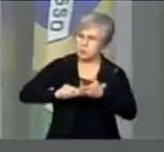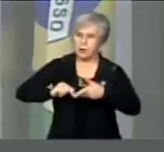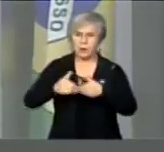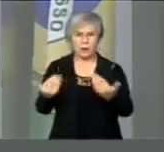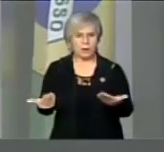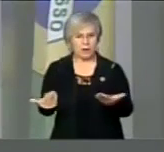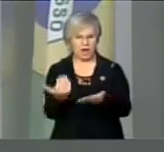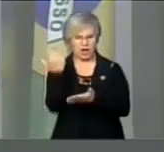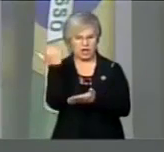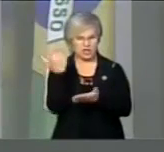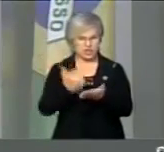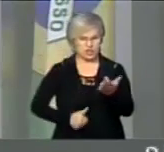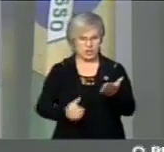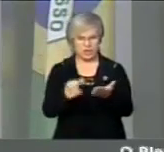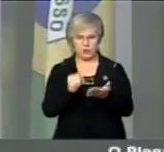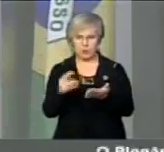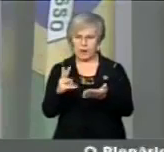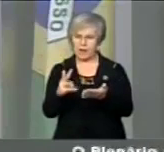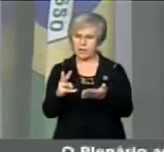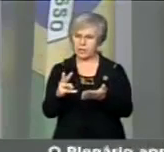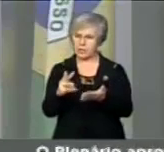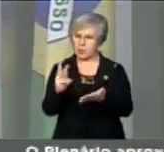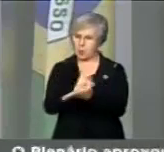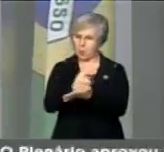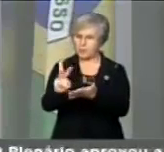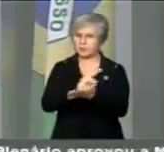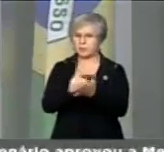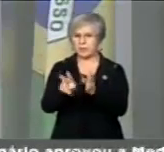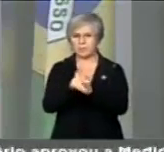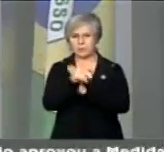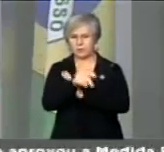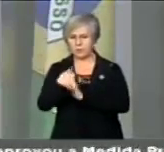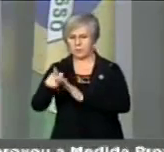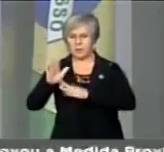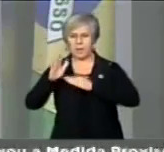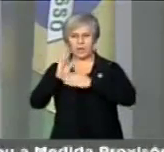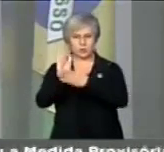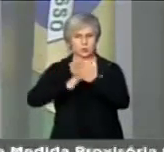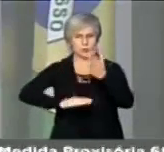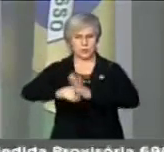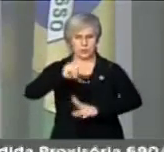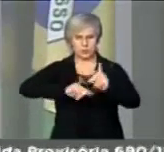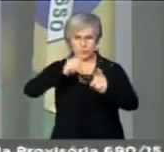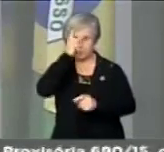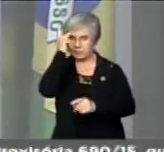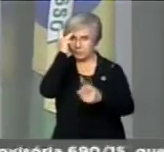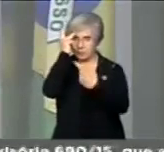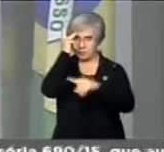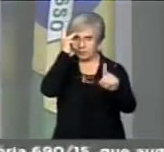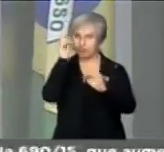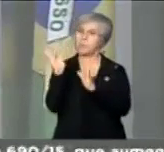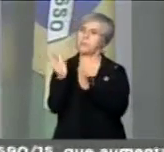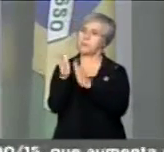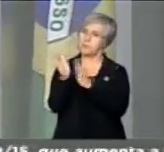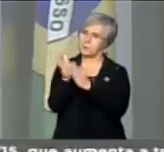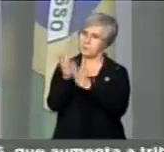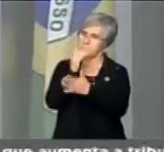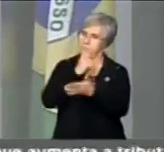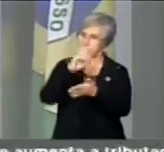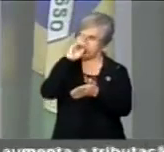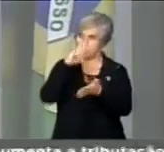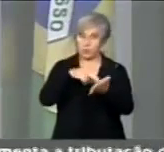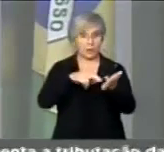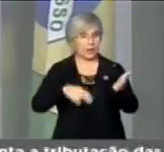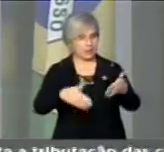não tirar do ar um aplicativo que beneficia a todos indistintamente. Por fim, parabéns ao relator e